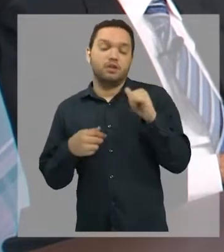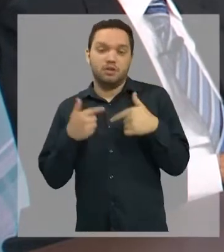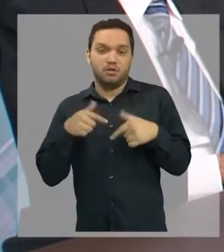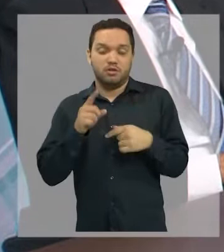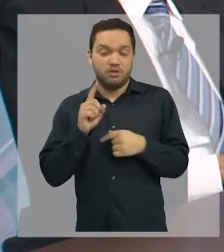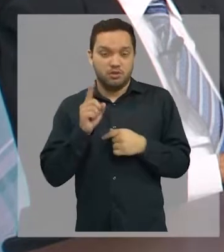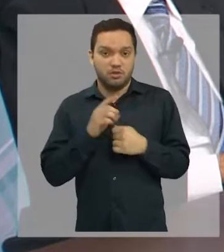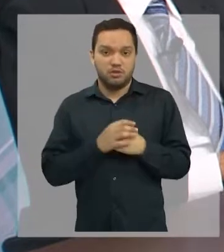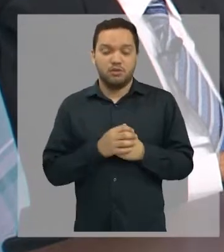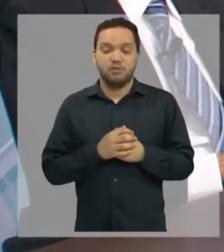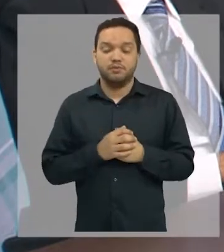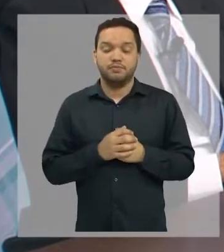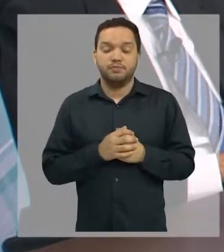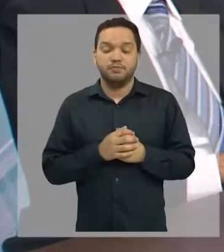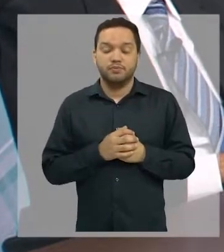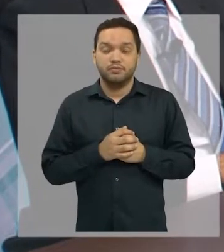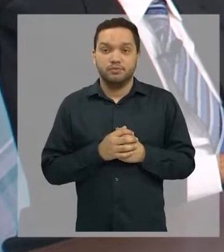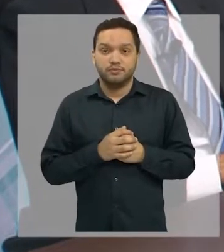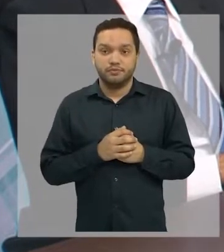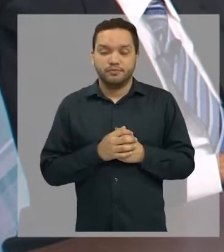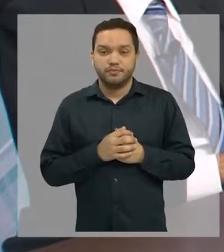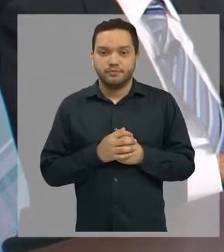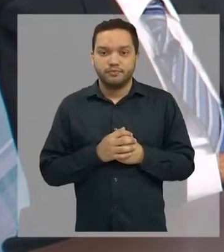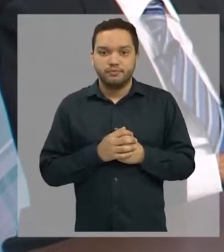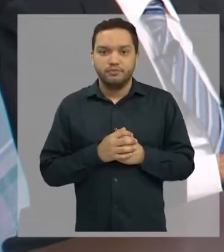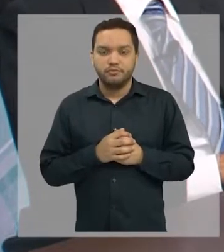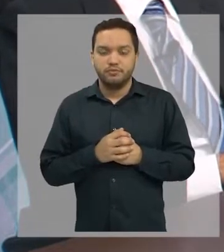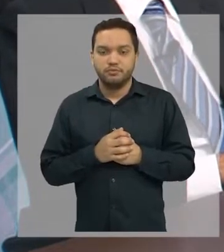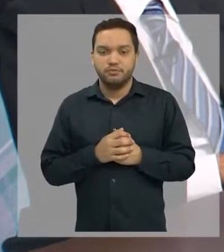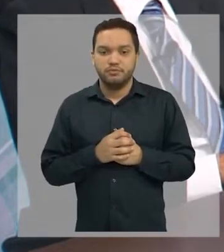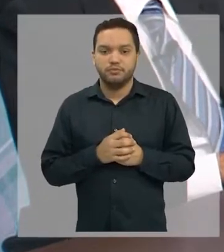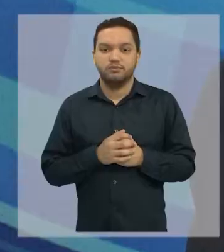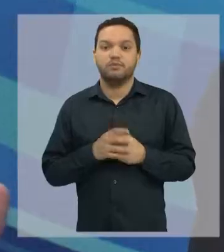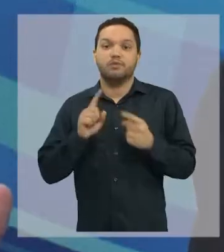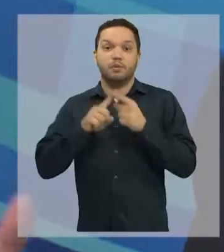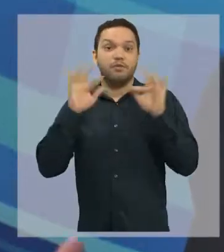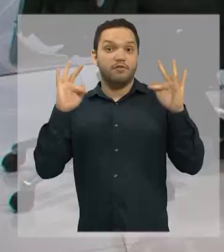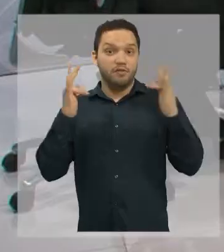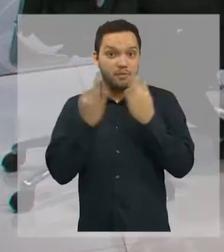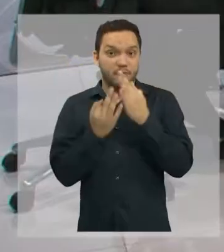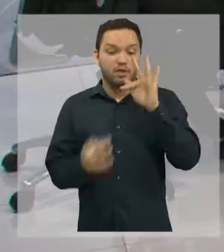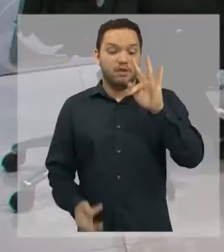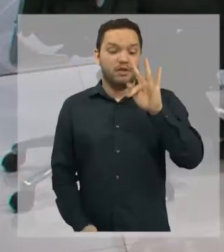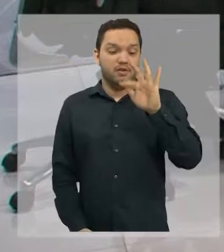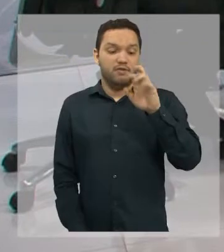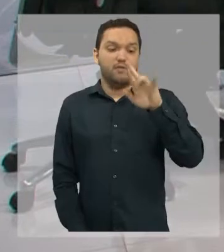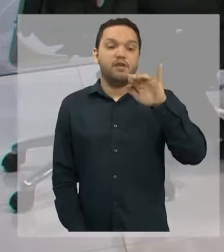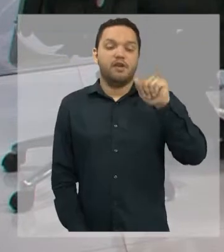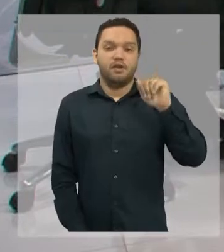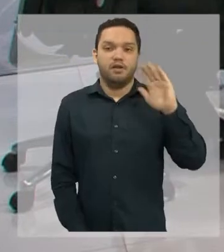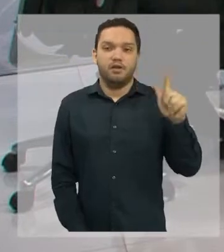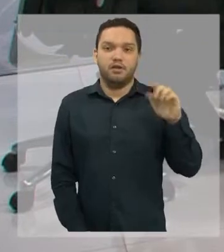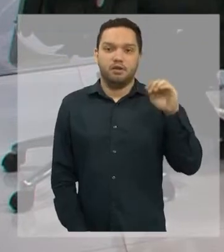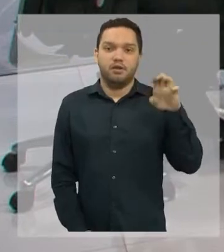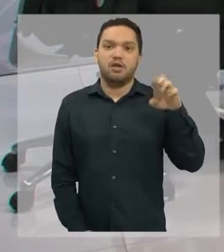sem mandato, mas ele hoje era base ouvido, rural. Era a base rural. Mas os Ferreira Gomes também. Agora, sim. Sobral.